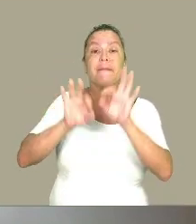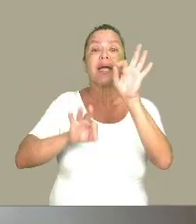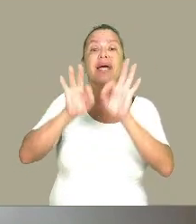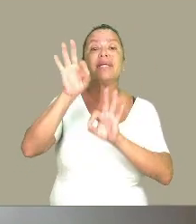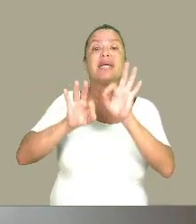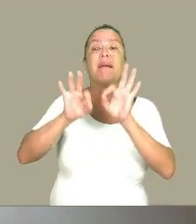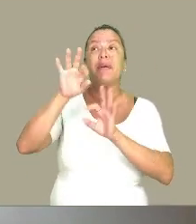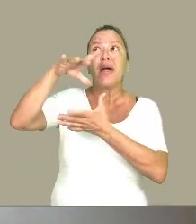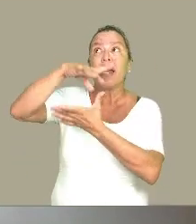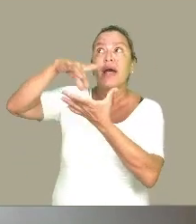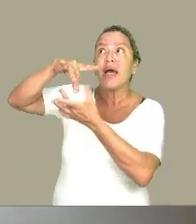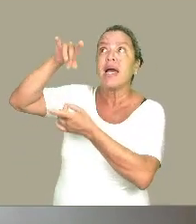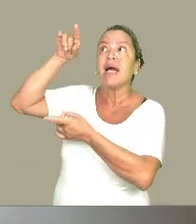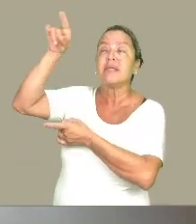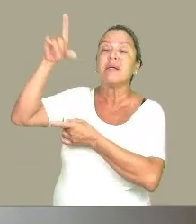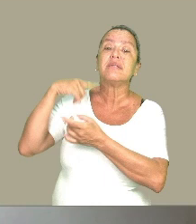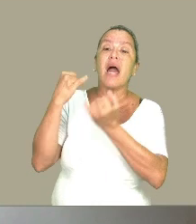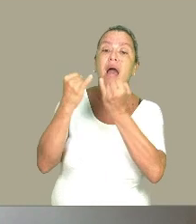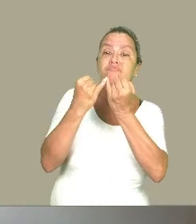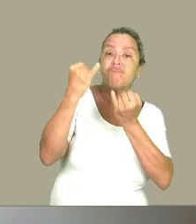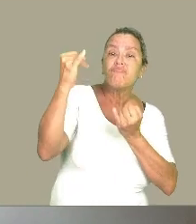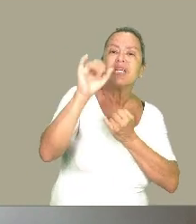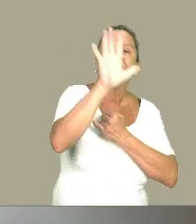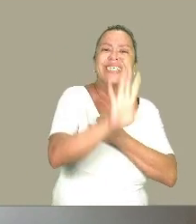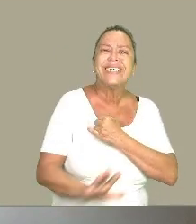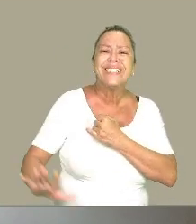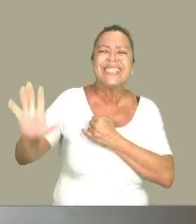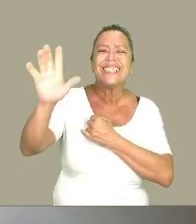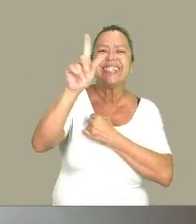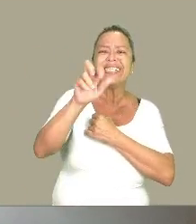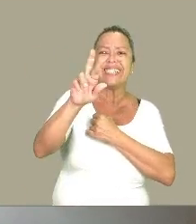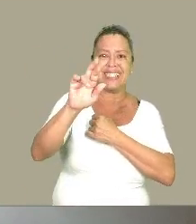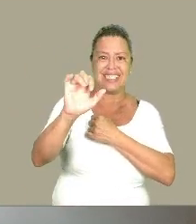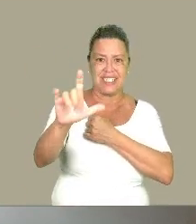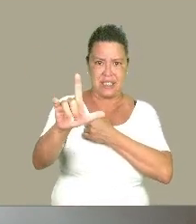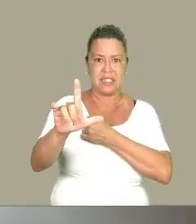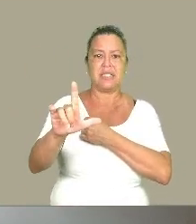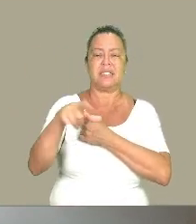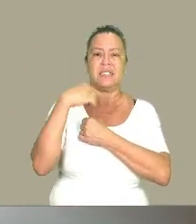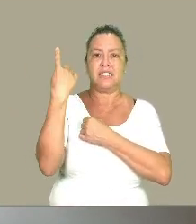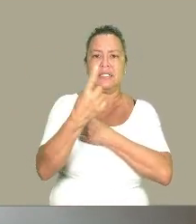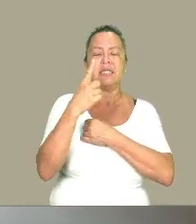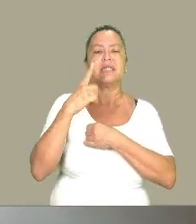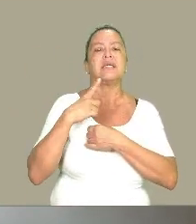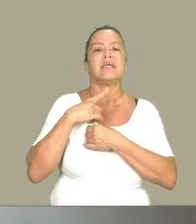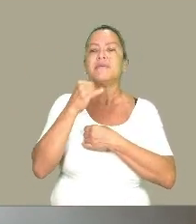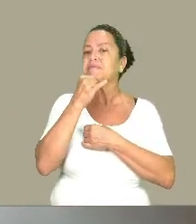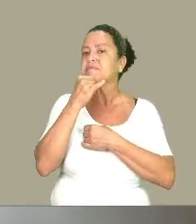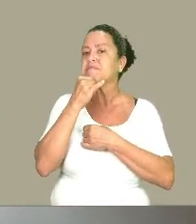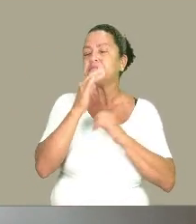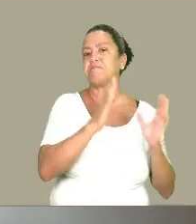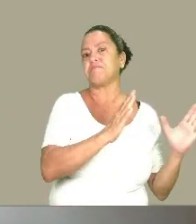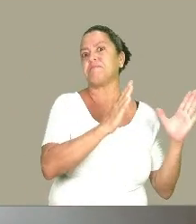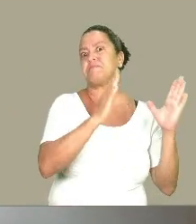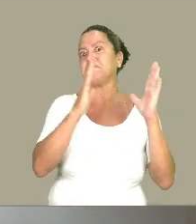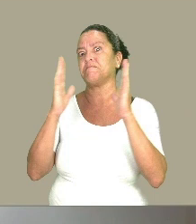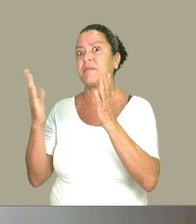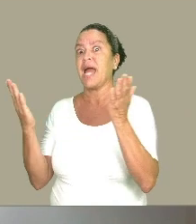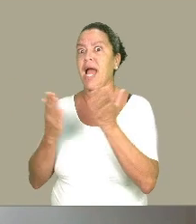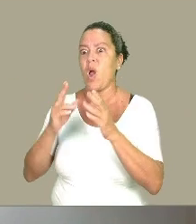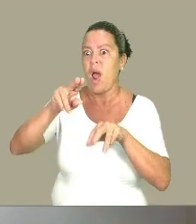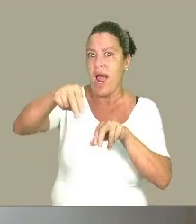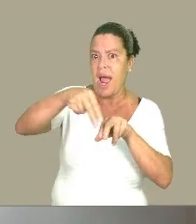ele traz as linhas gerais, as condições gerais que nós vamos passar agora nessa